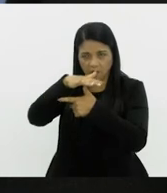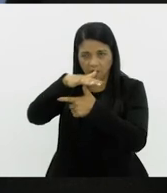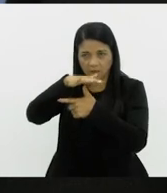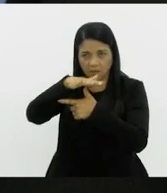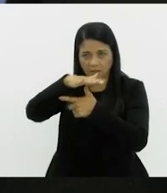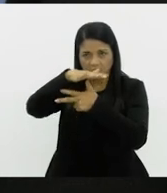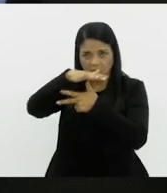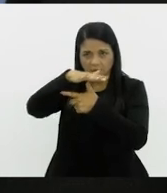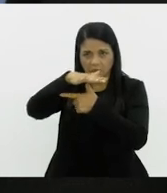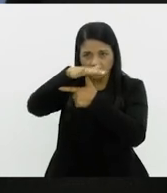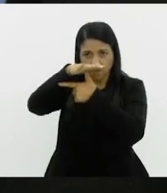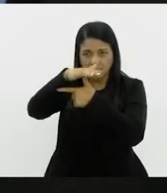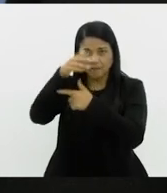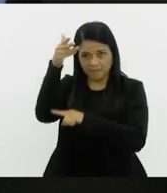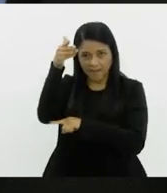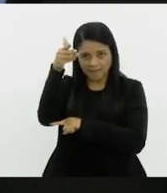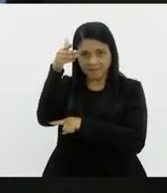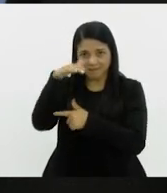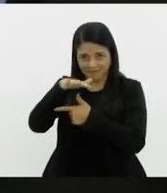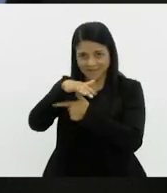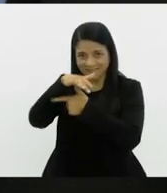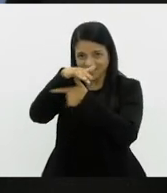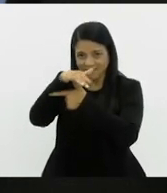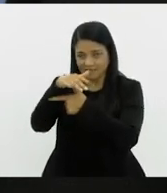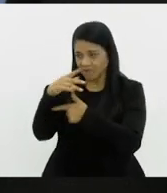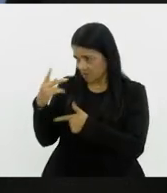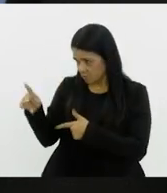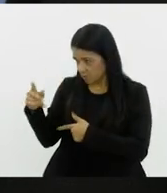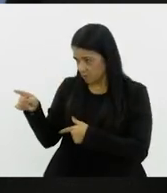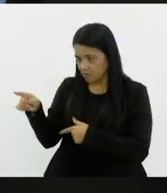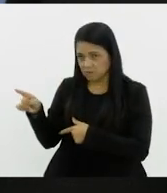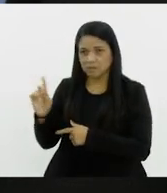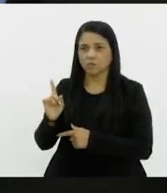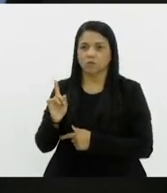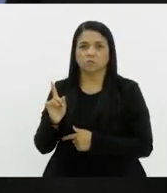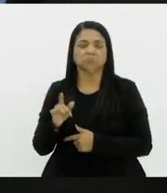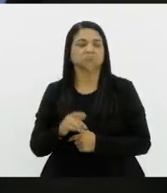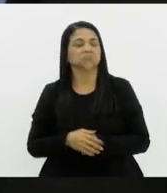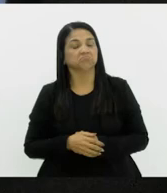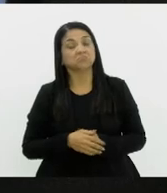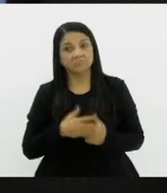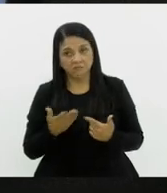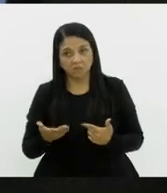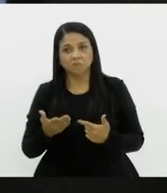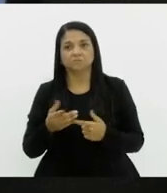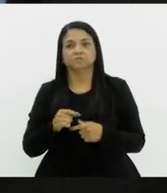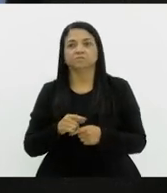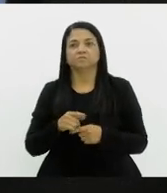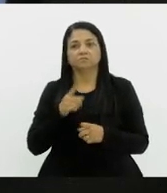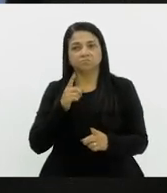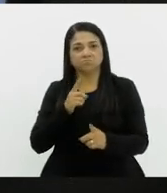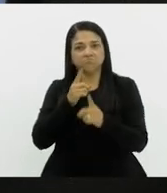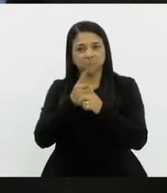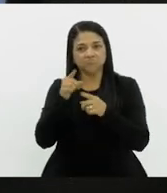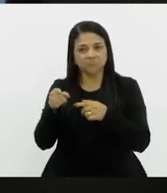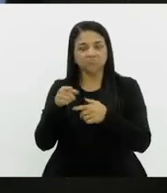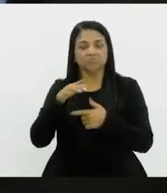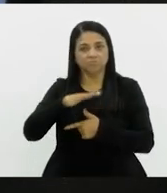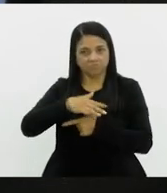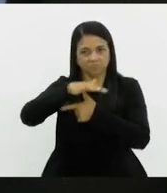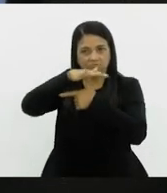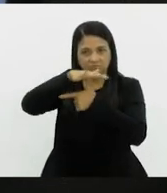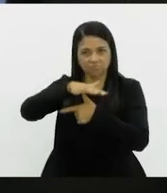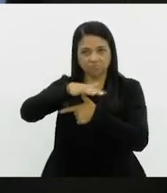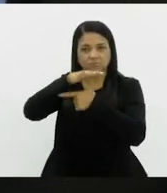táxi aéreo, é de vocês, né? Não é? Não é não? Tá. Enfim, mas tem a identificação das aeronaves, já consegue ver